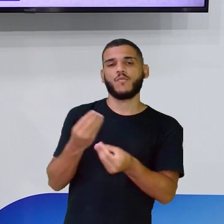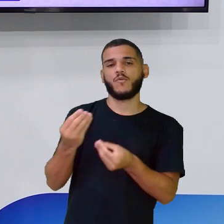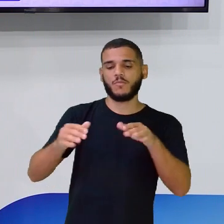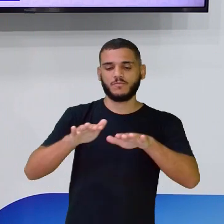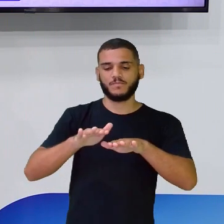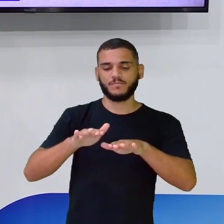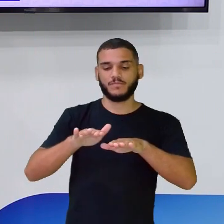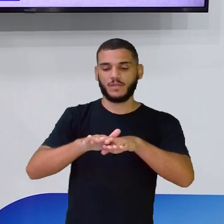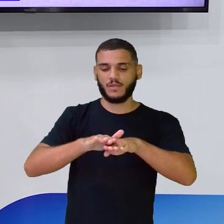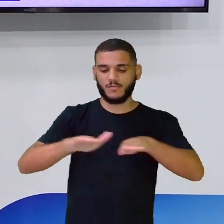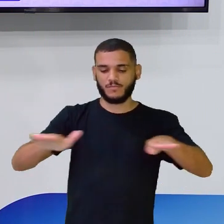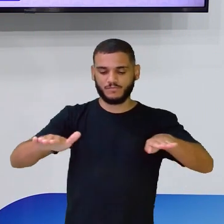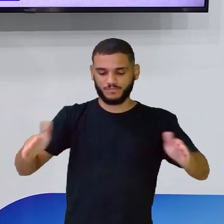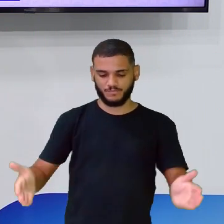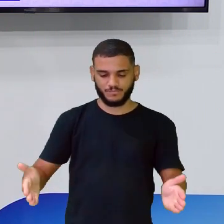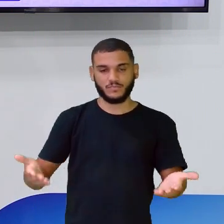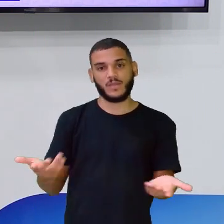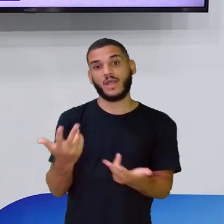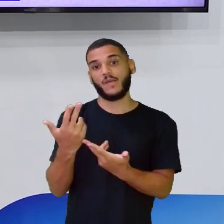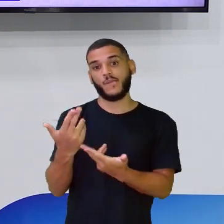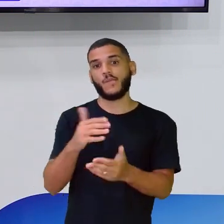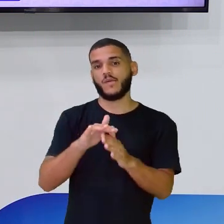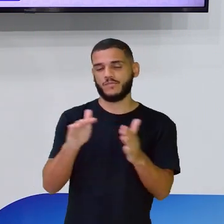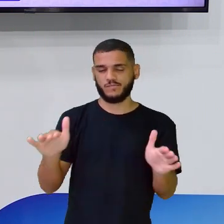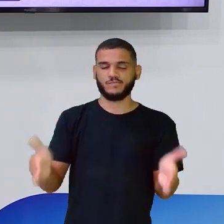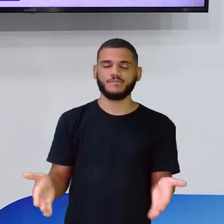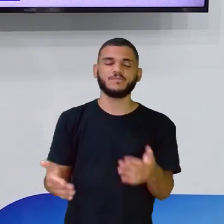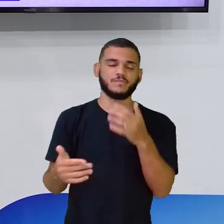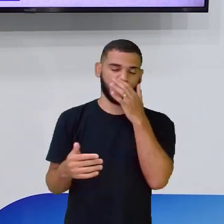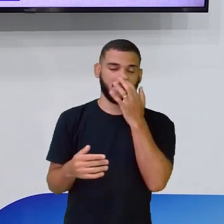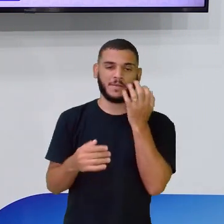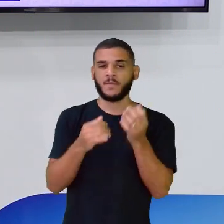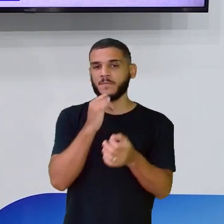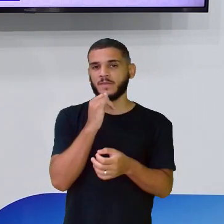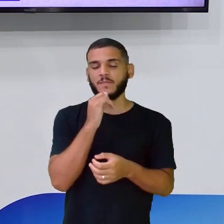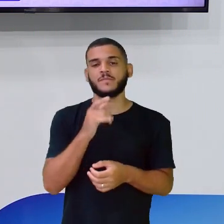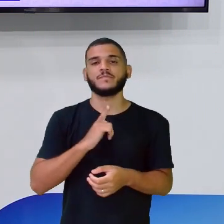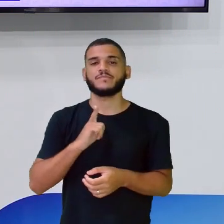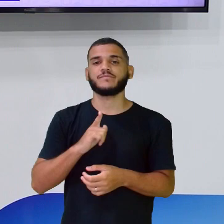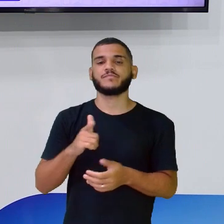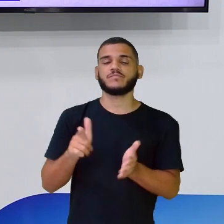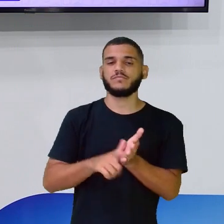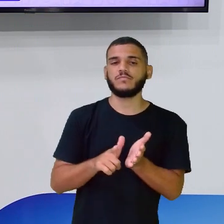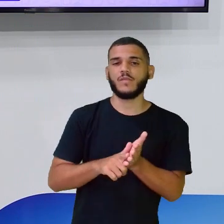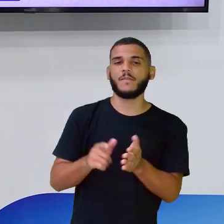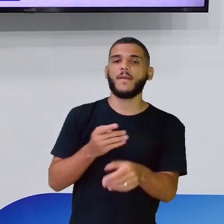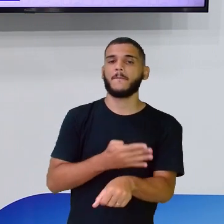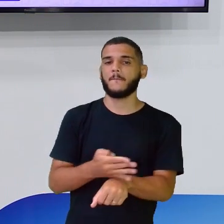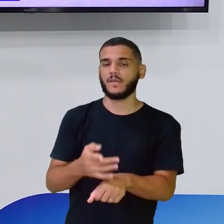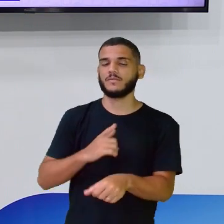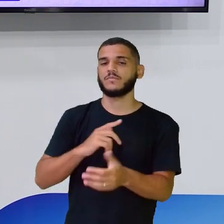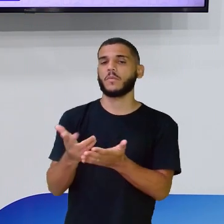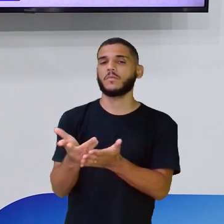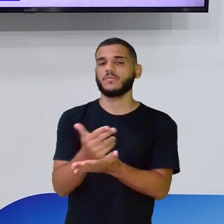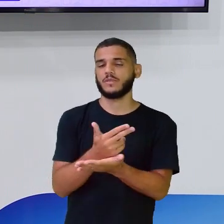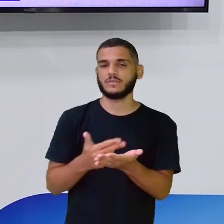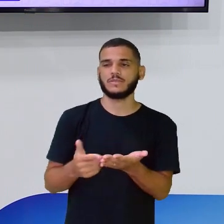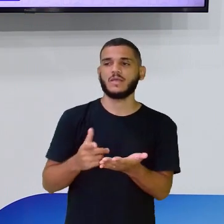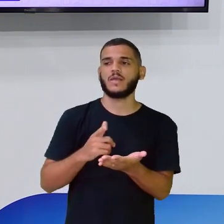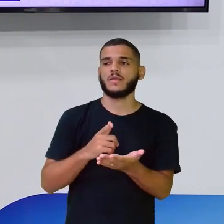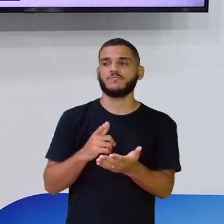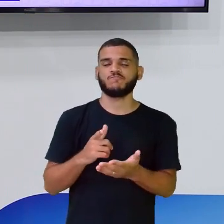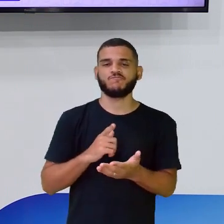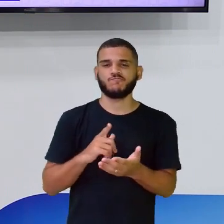superfícies planas. Se eu pegar, por exemplo, uma folha em branco e desenhar, pegar esse molde